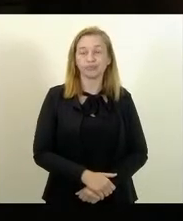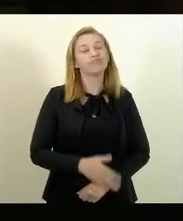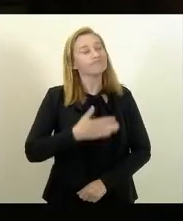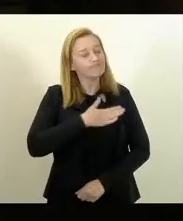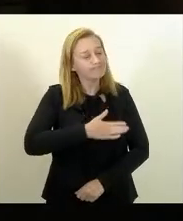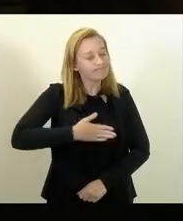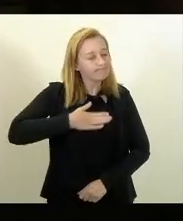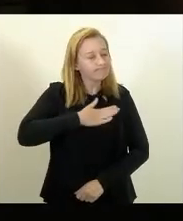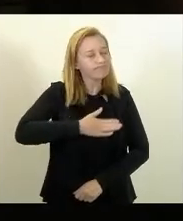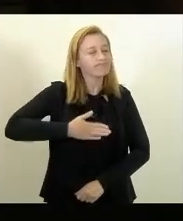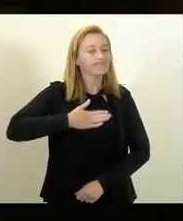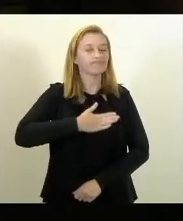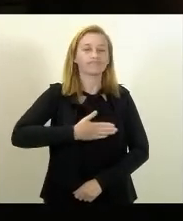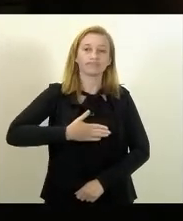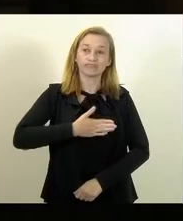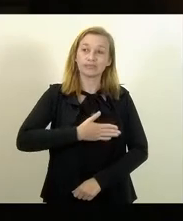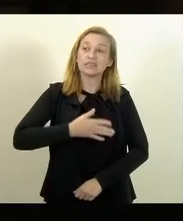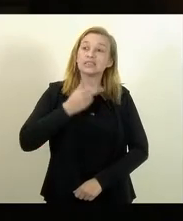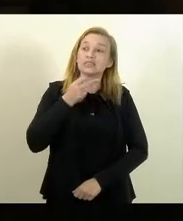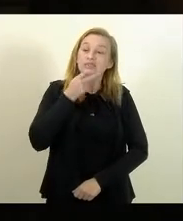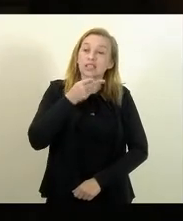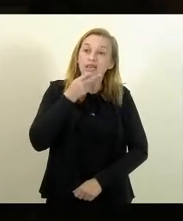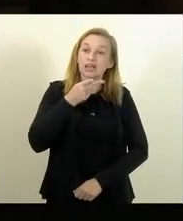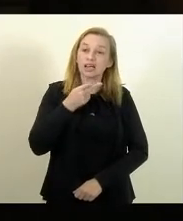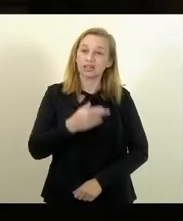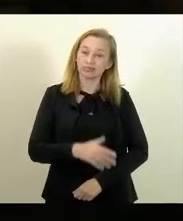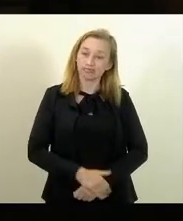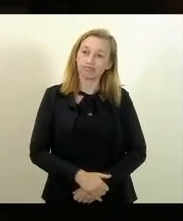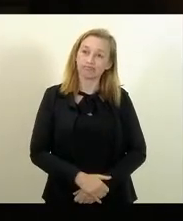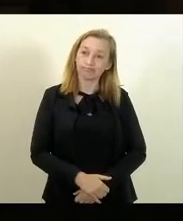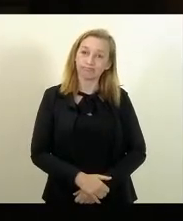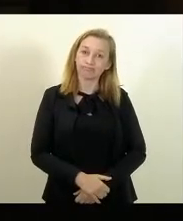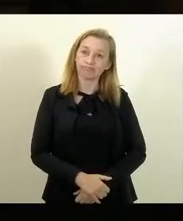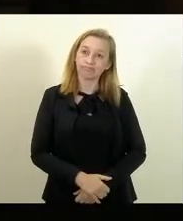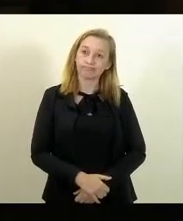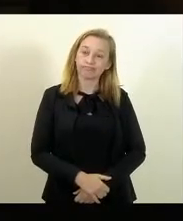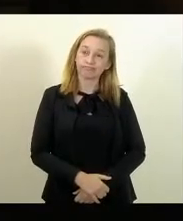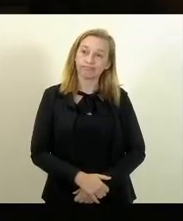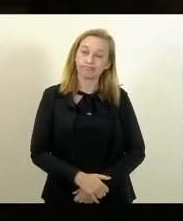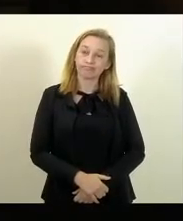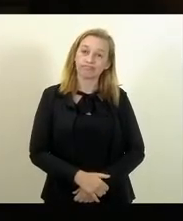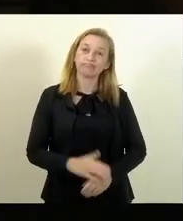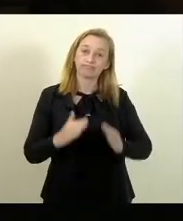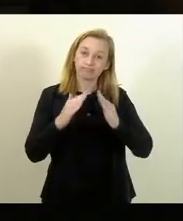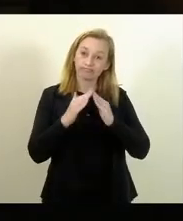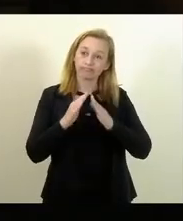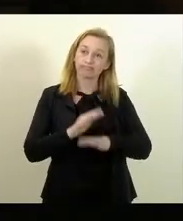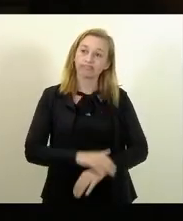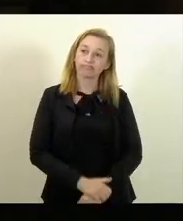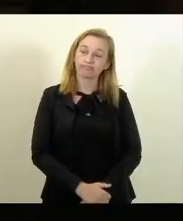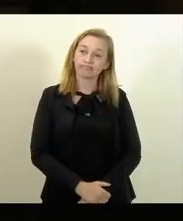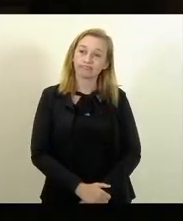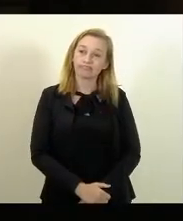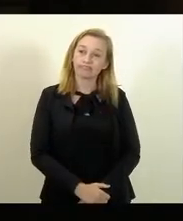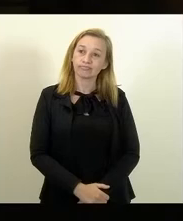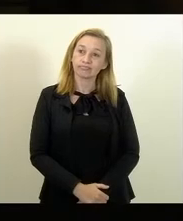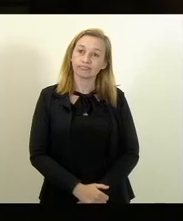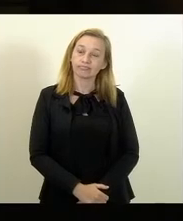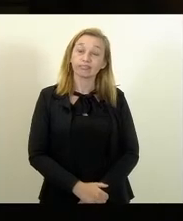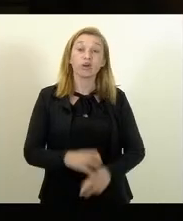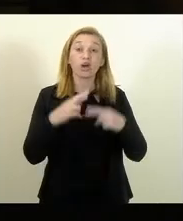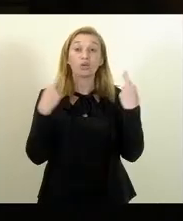gostaria de falar aos meus pares desta casa sobre a